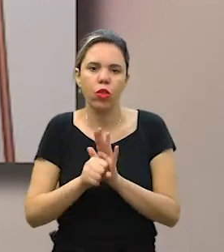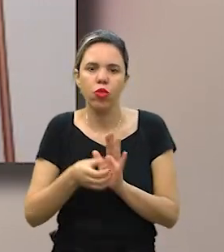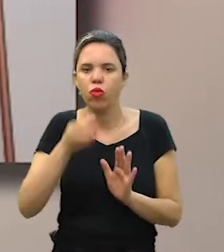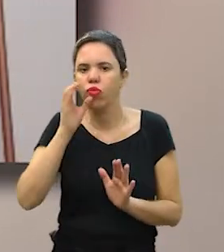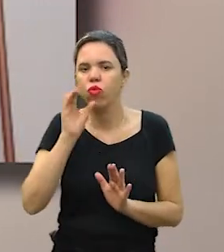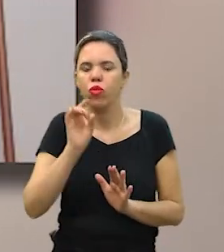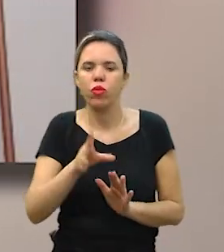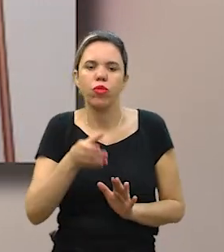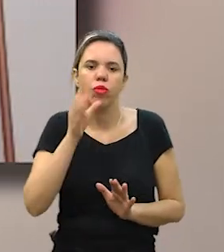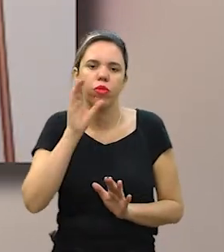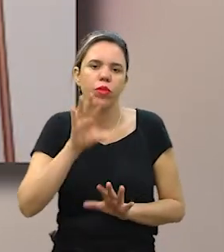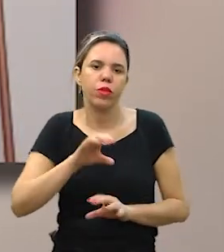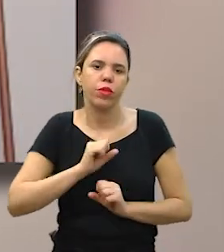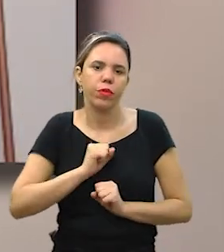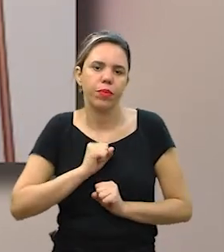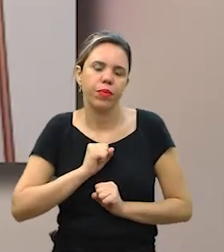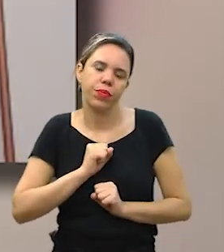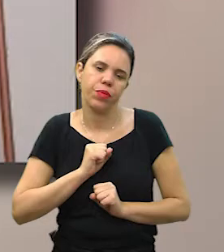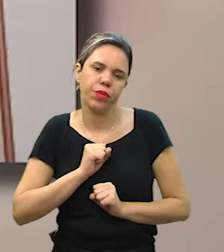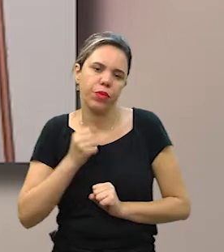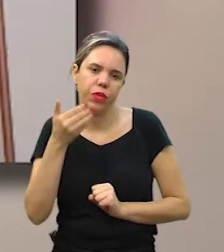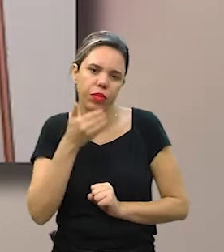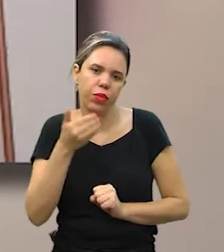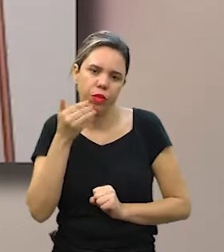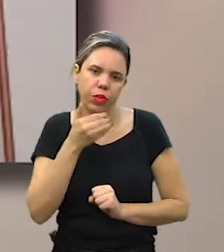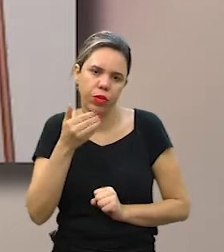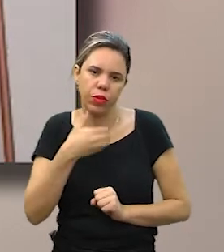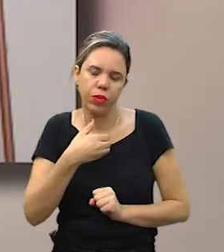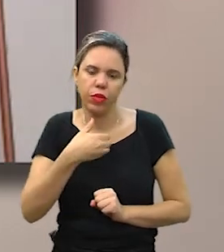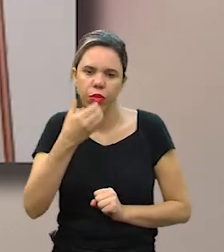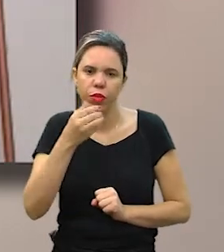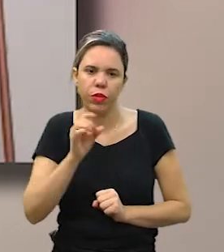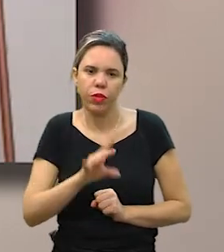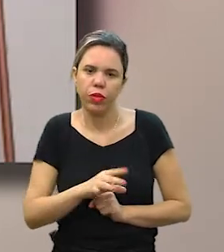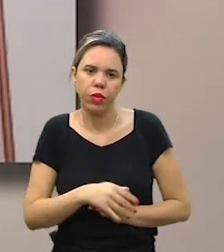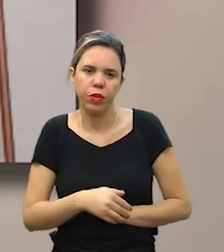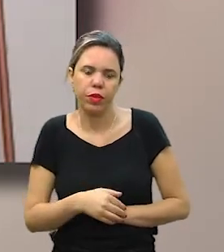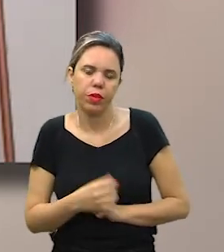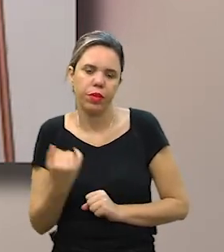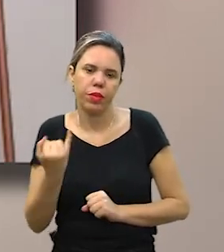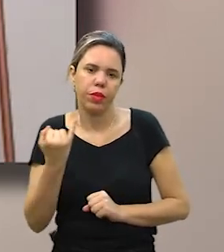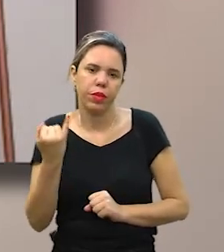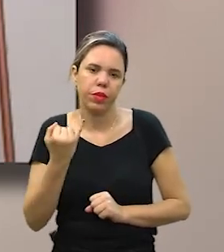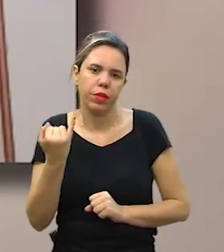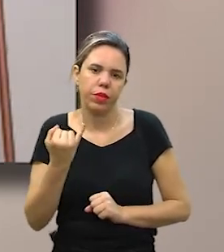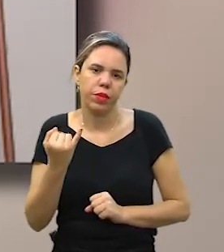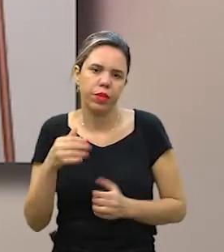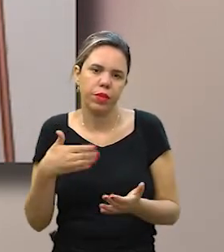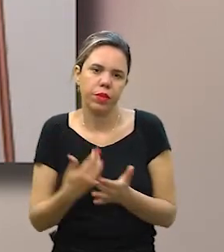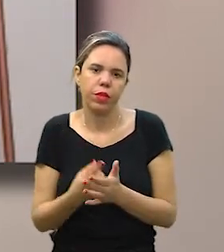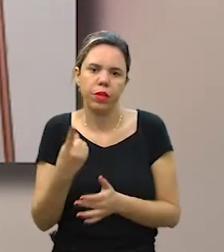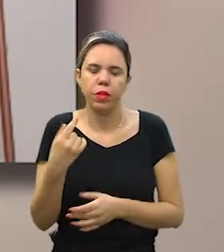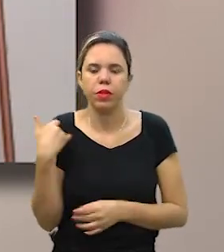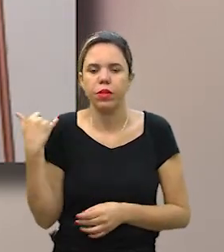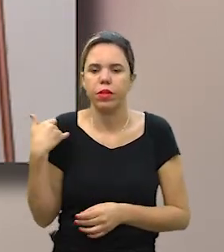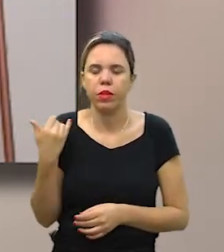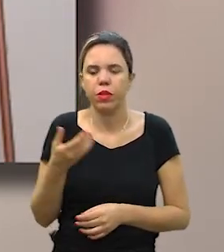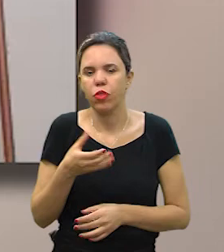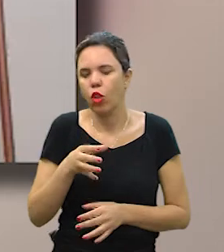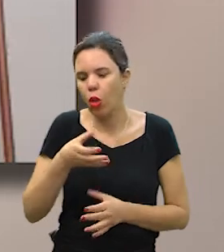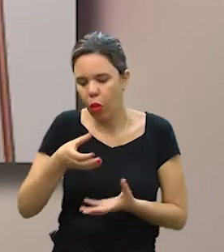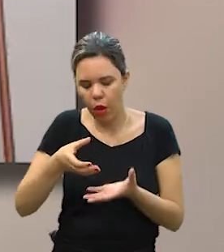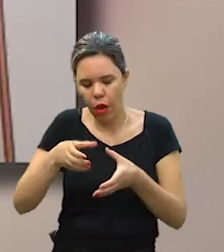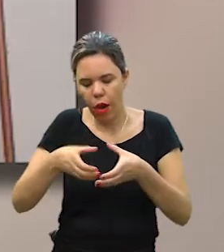tomar o suco, ele só vai absorver a frutose, que é o açúcar da fruta. Então, a importância até 1 aninho que